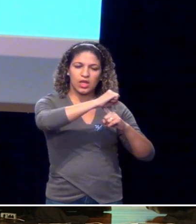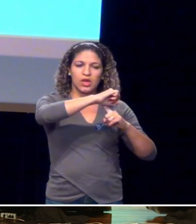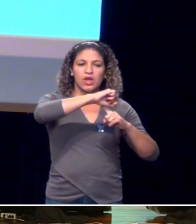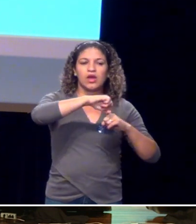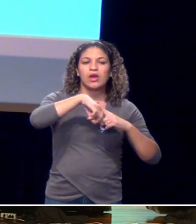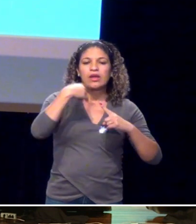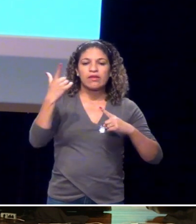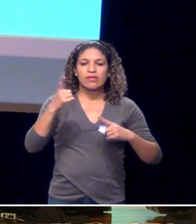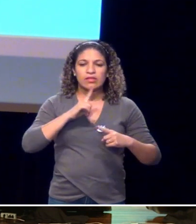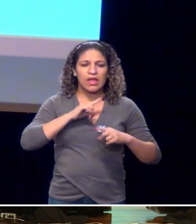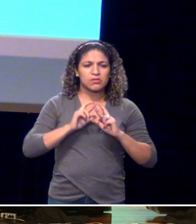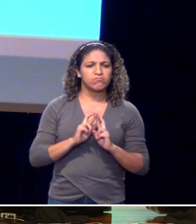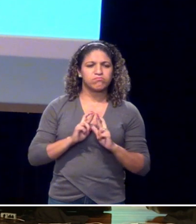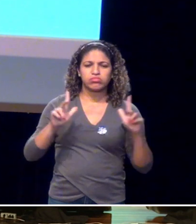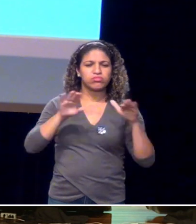e desigual